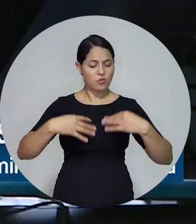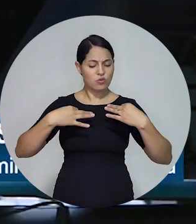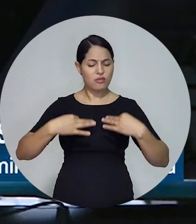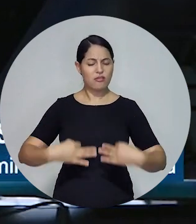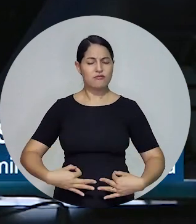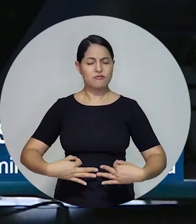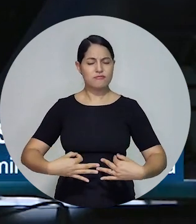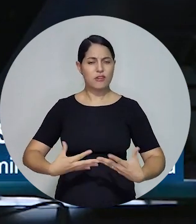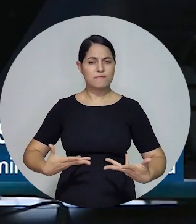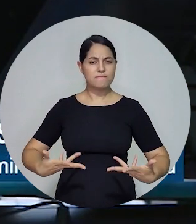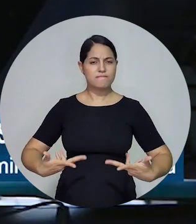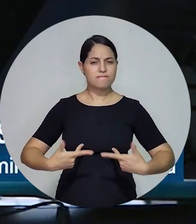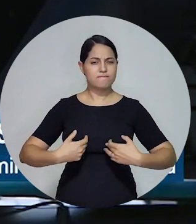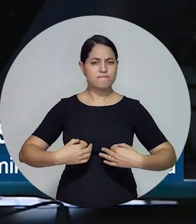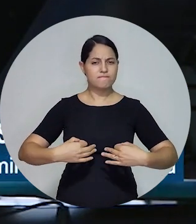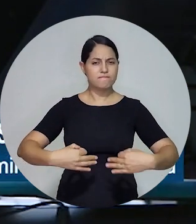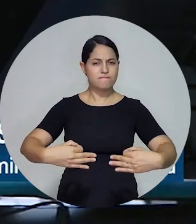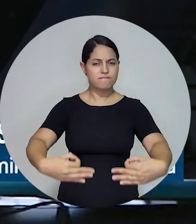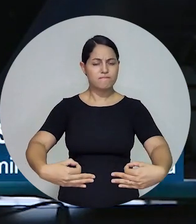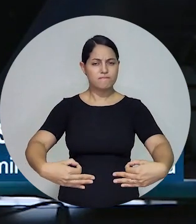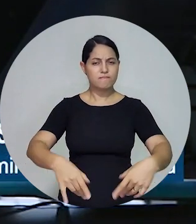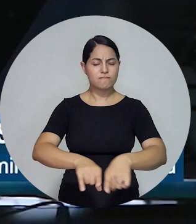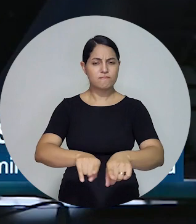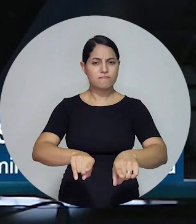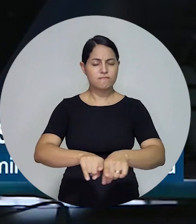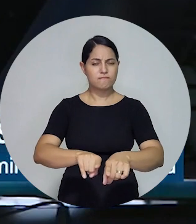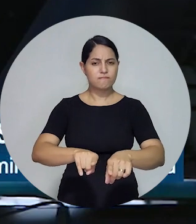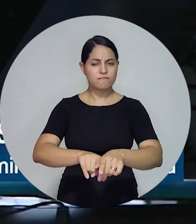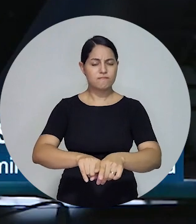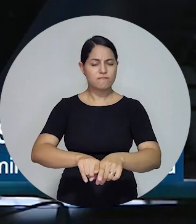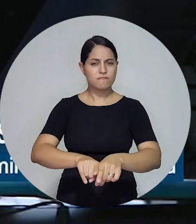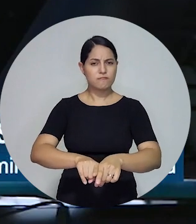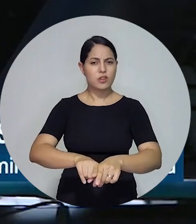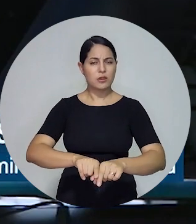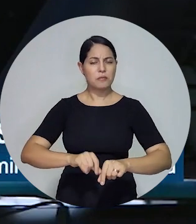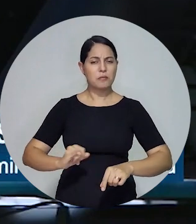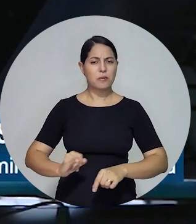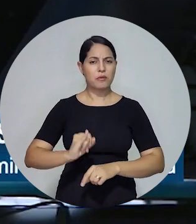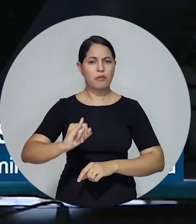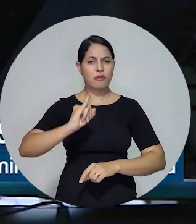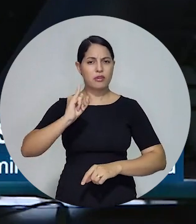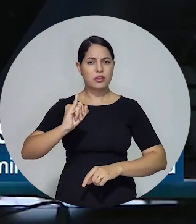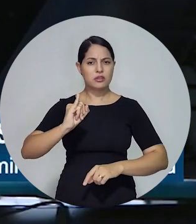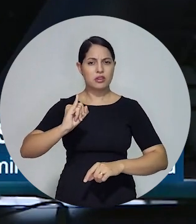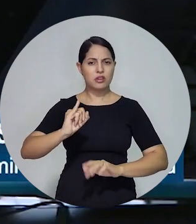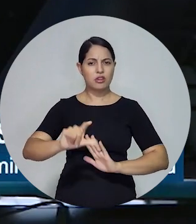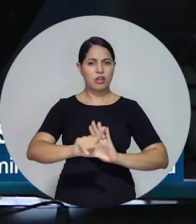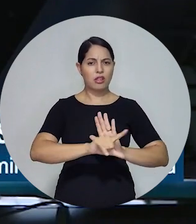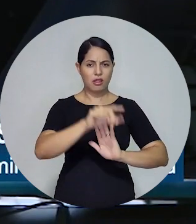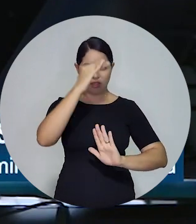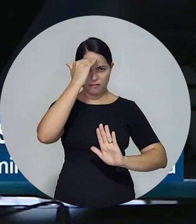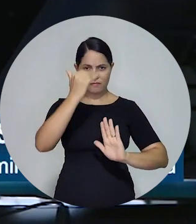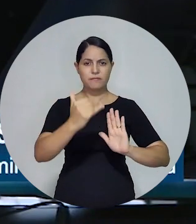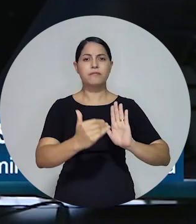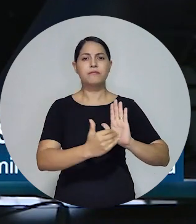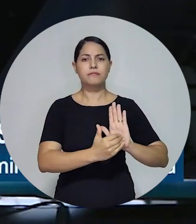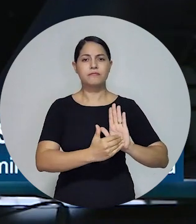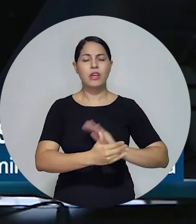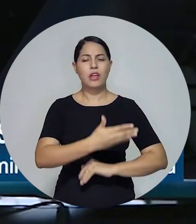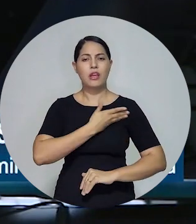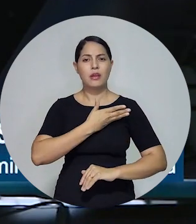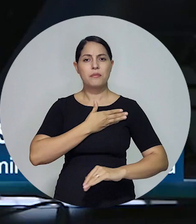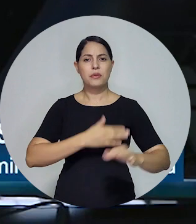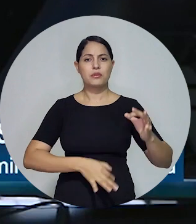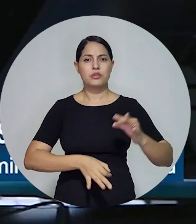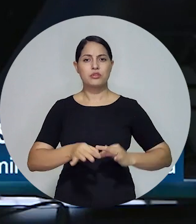conselho, a honestidade e a lisura, o desinteresse e a lealdade, o vigia da